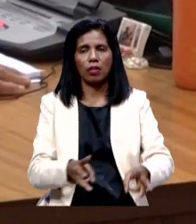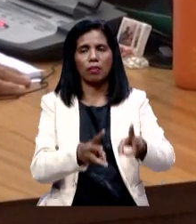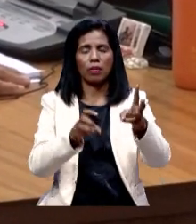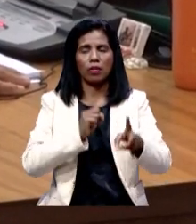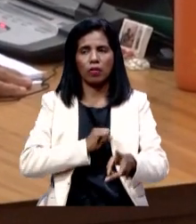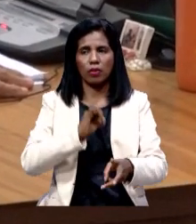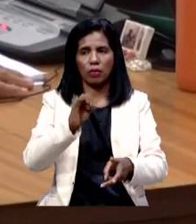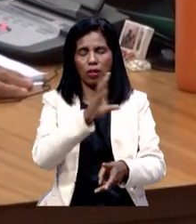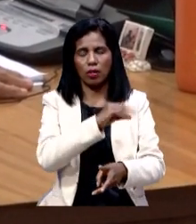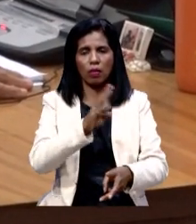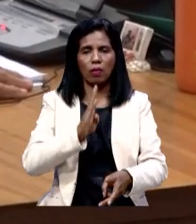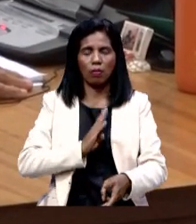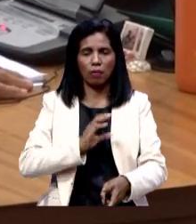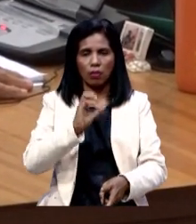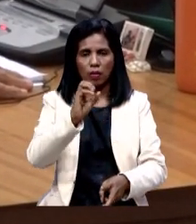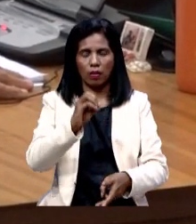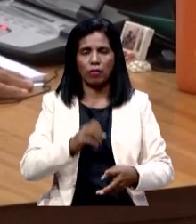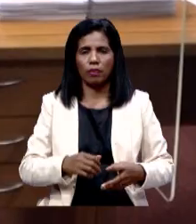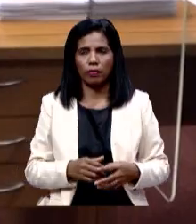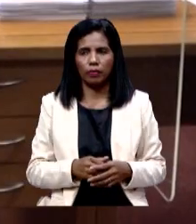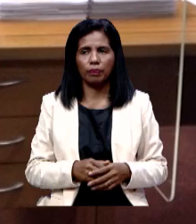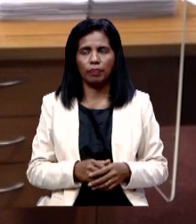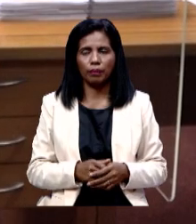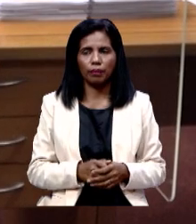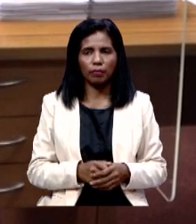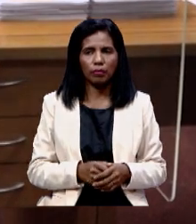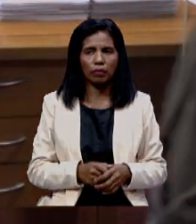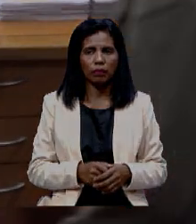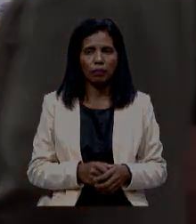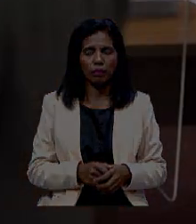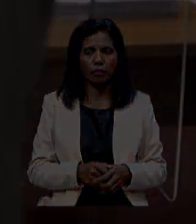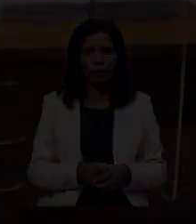Covalima ho Bobonaro. Felicitas Borges, Juvial da Costa, GMN.